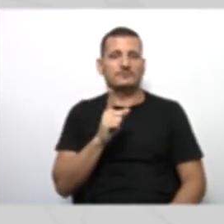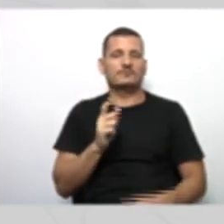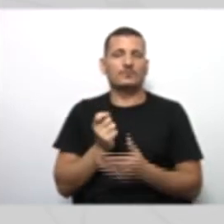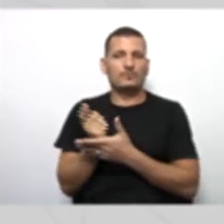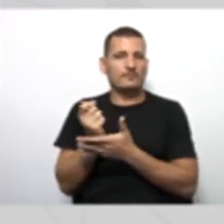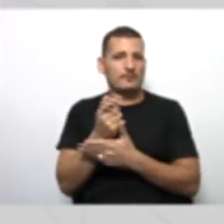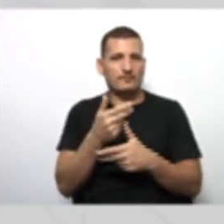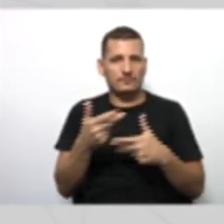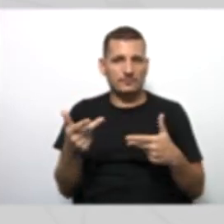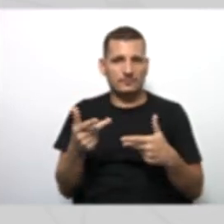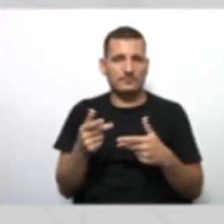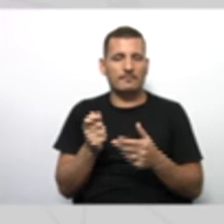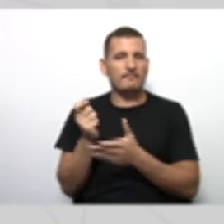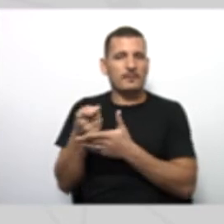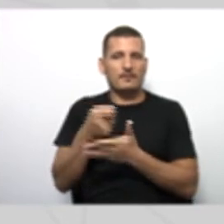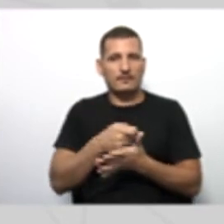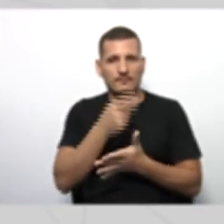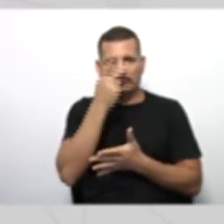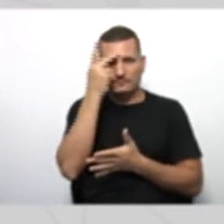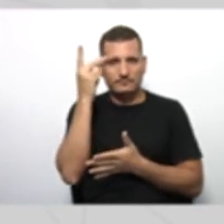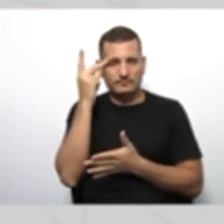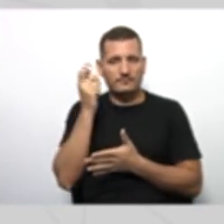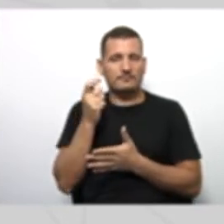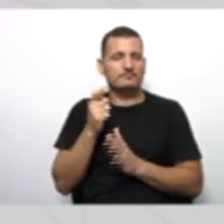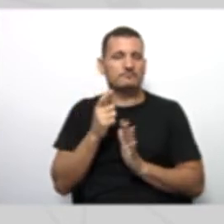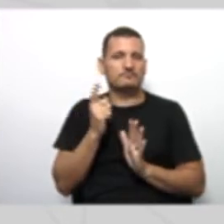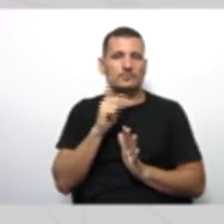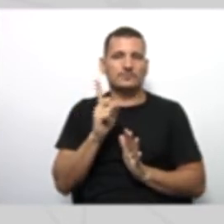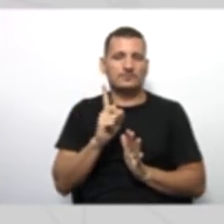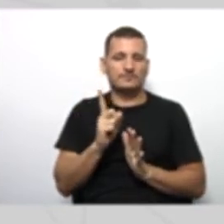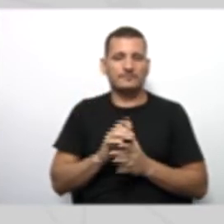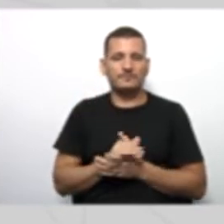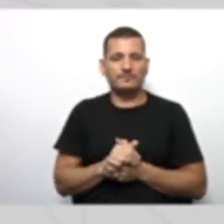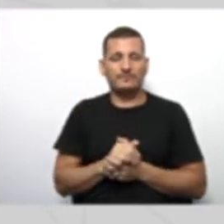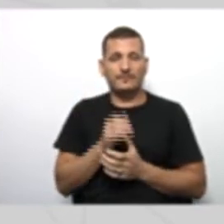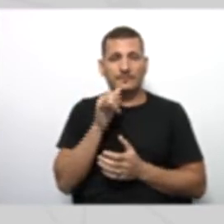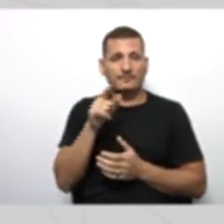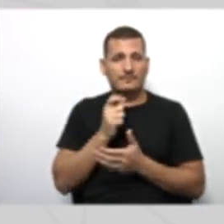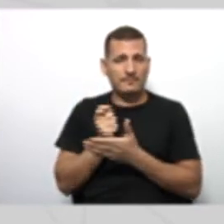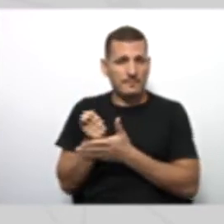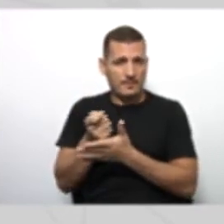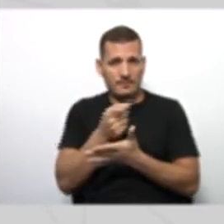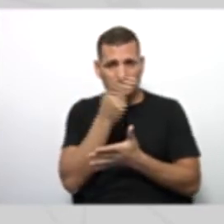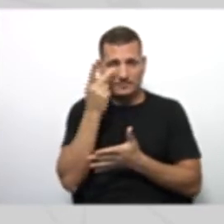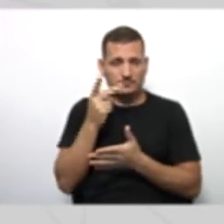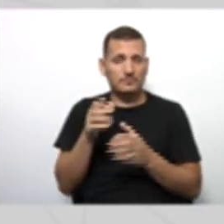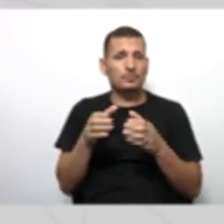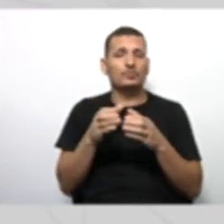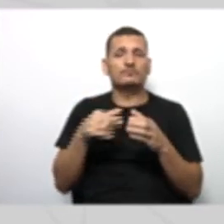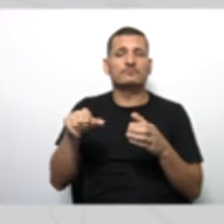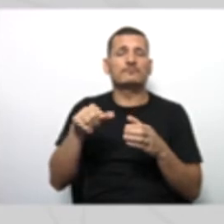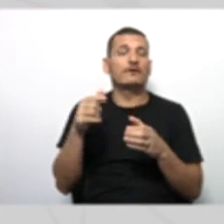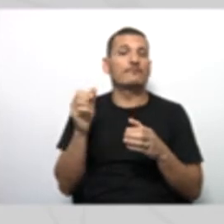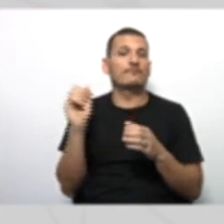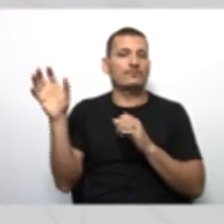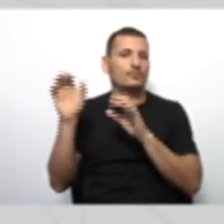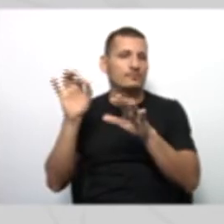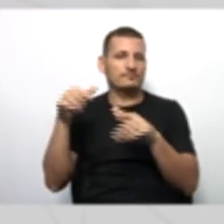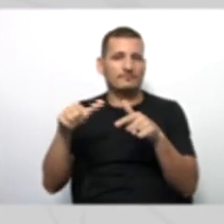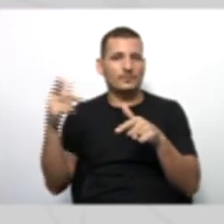alta, pode ser a falta de dinheiro, né? É algo que está sempre com a gente, não é isso, professor? Ou não? Nosso